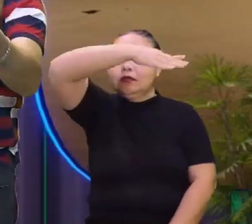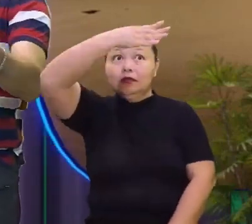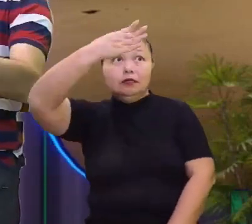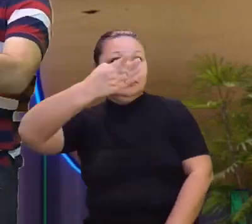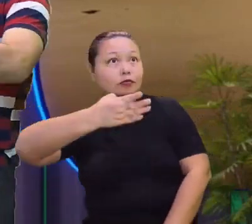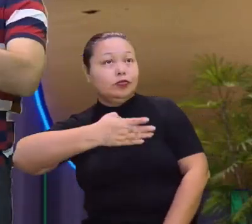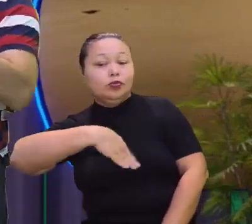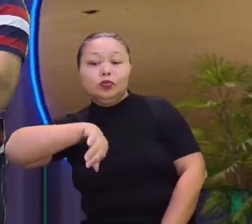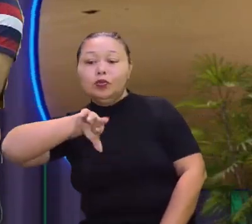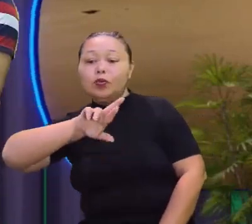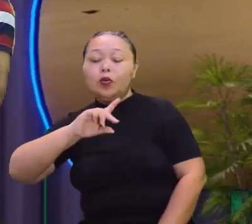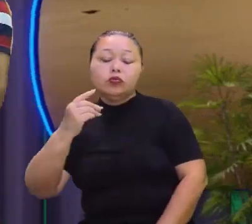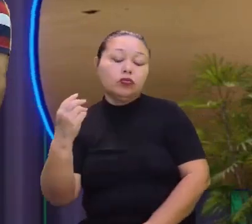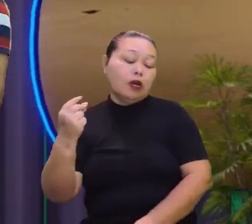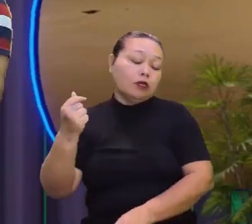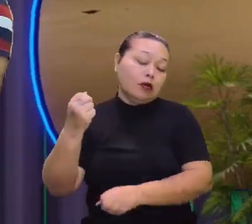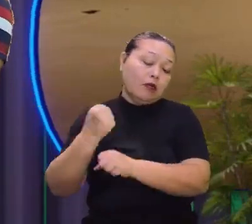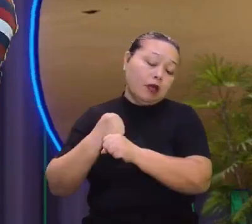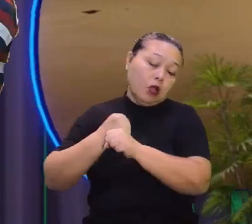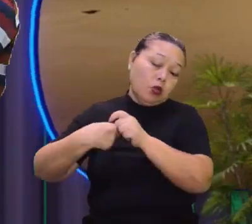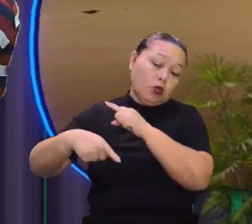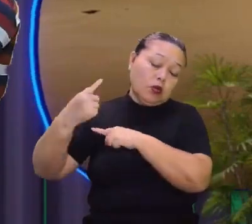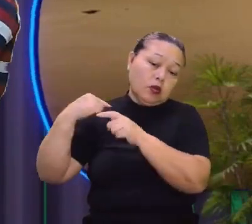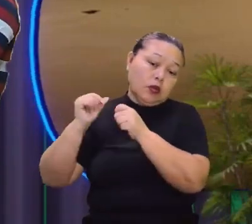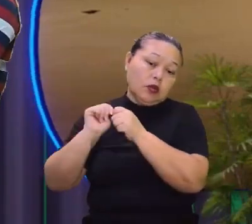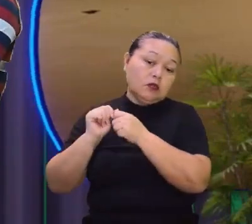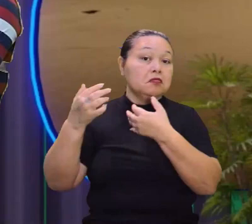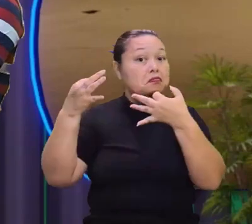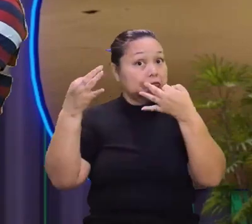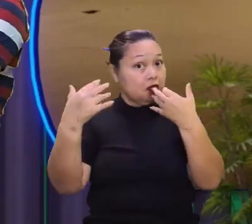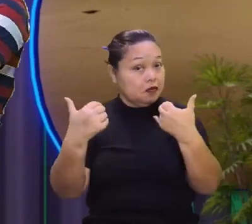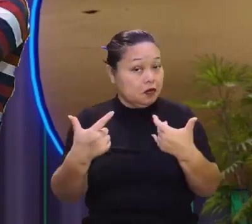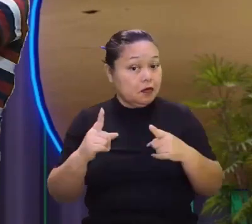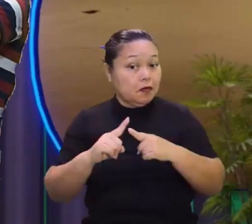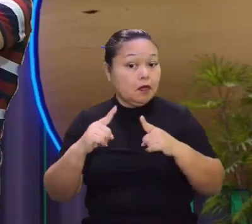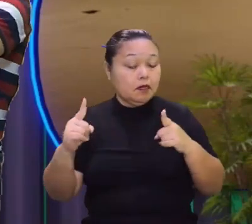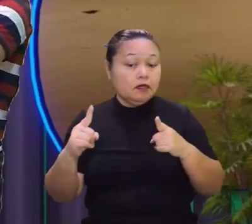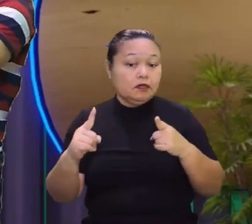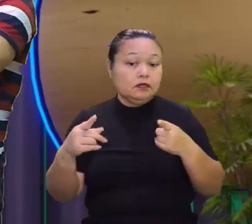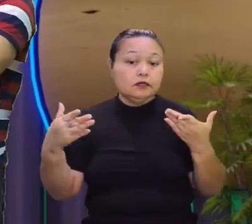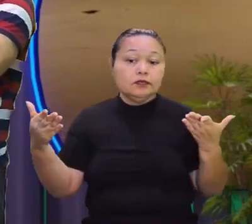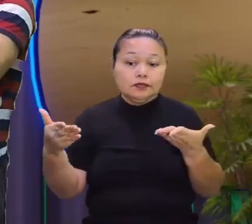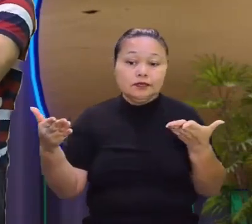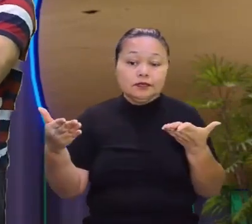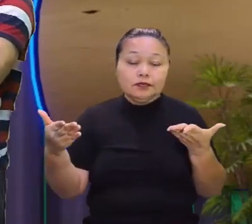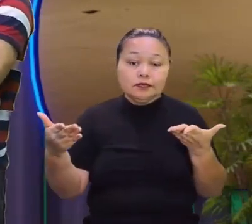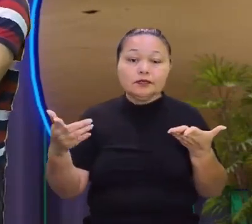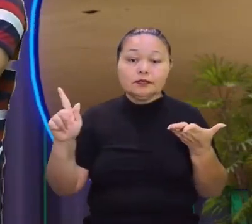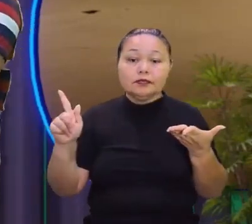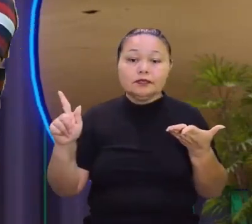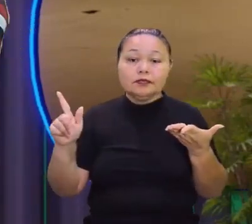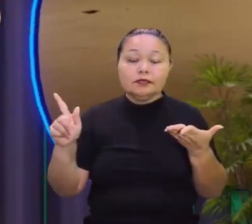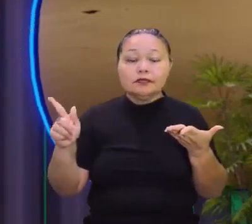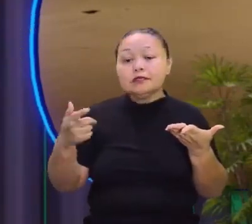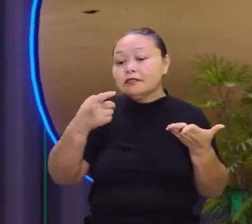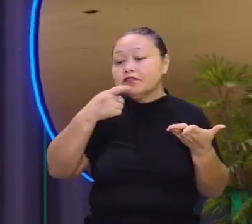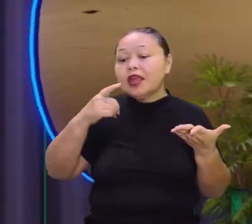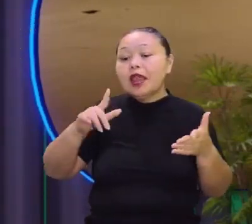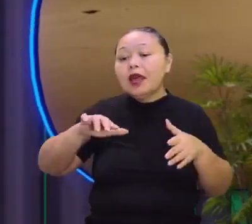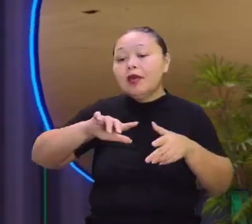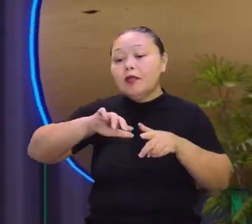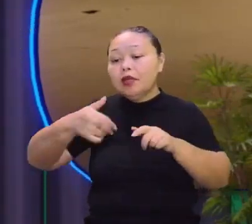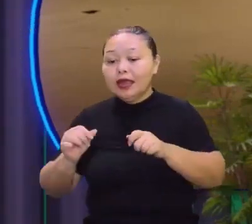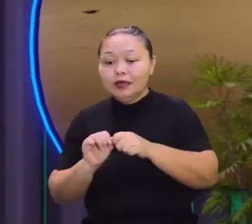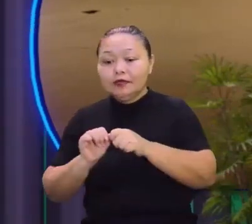de montanha, tenha milhões de anos, está perfeito. Mas diante do tempo geológico, ela é